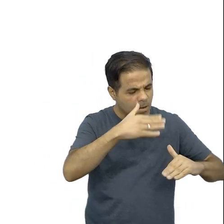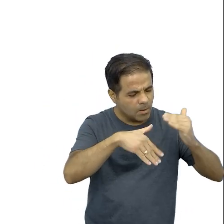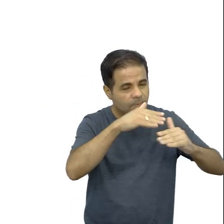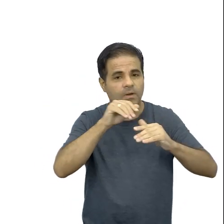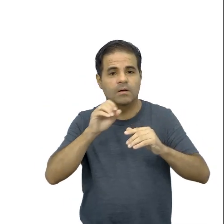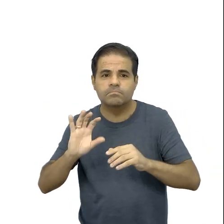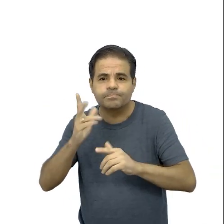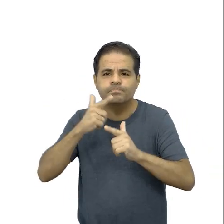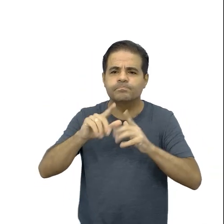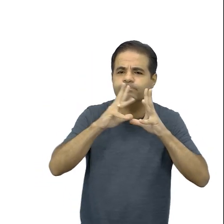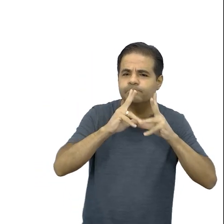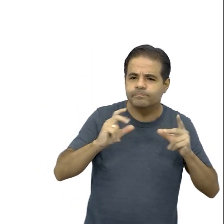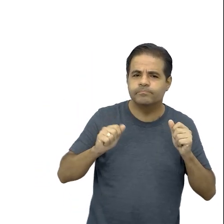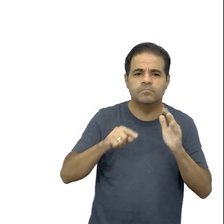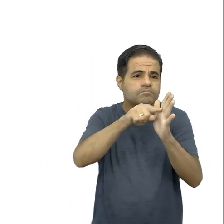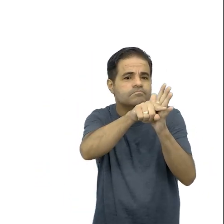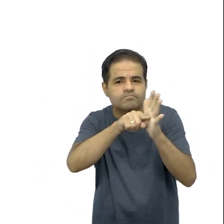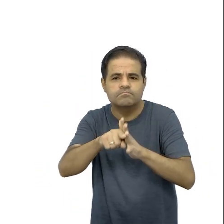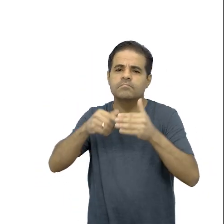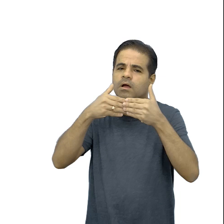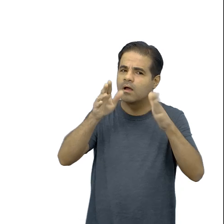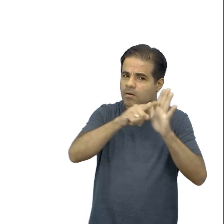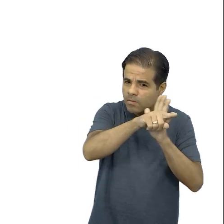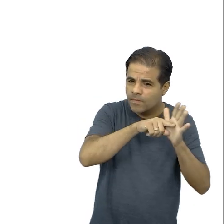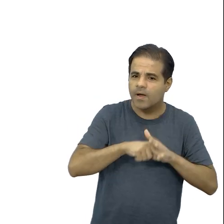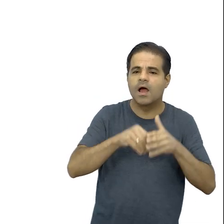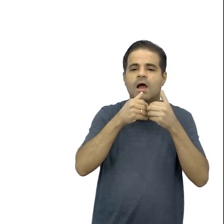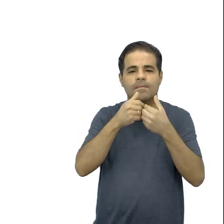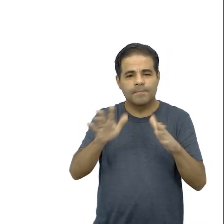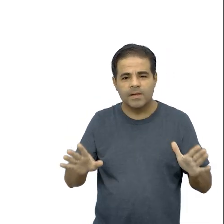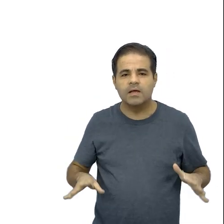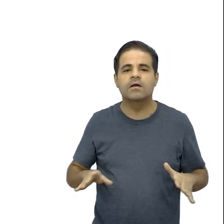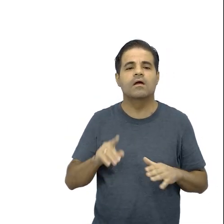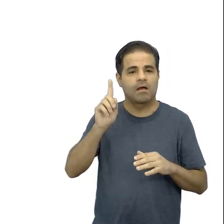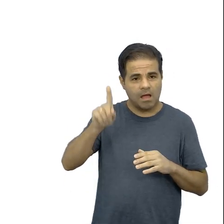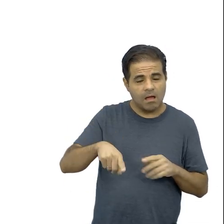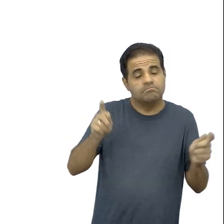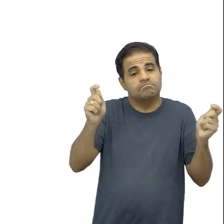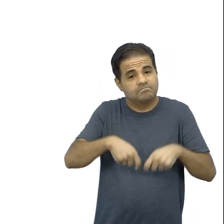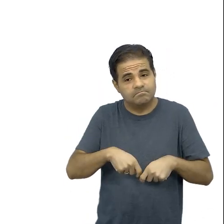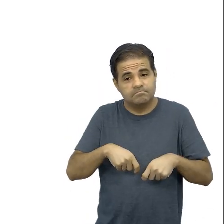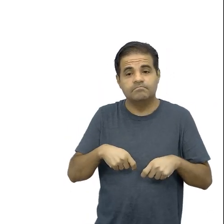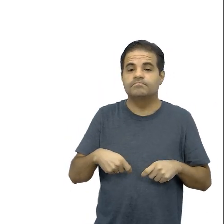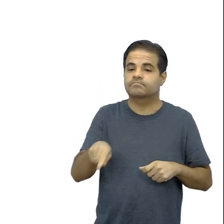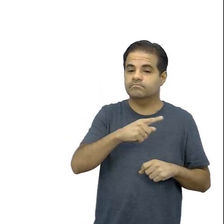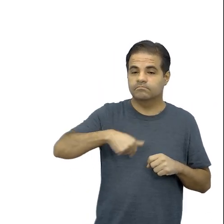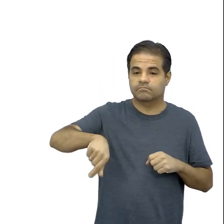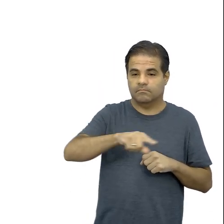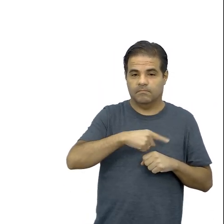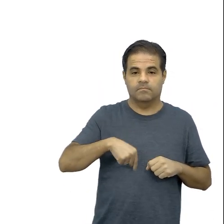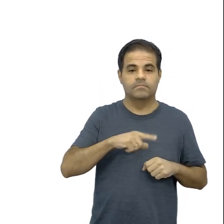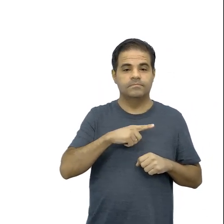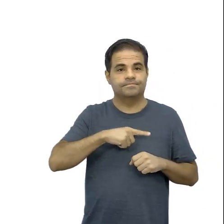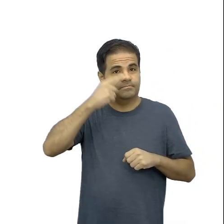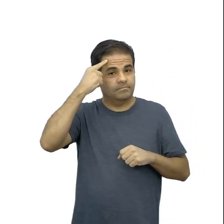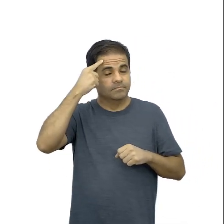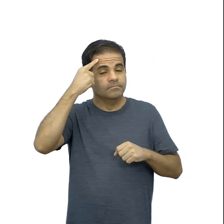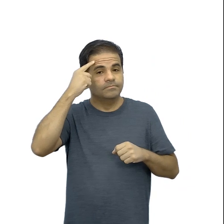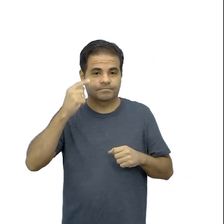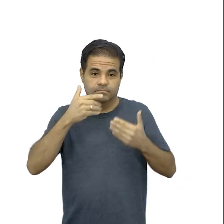a solução. Talvez essa investigação aberta, segundo o Bank-Bell, talvez fosse aquilo que nós tenhamos em